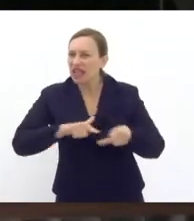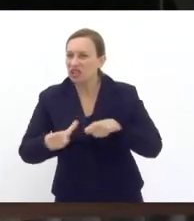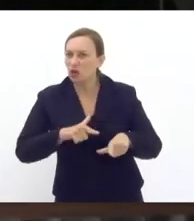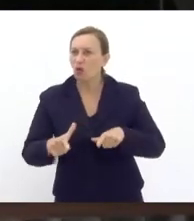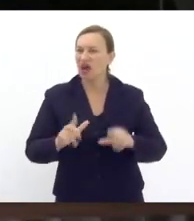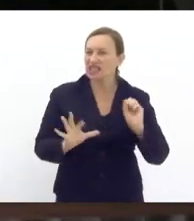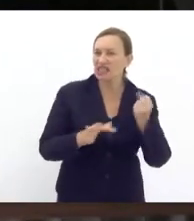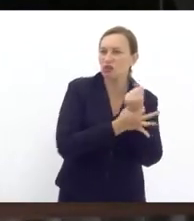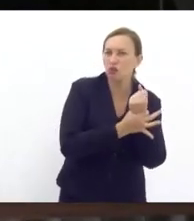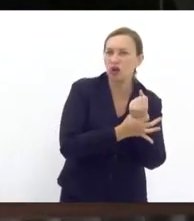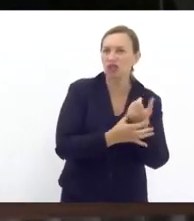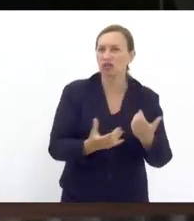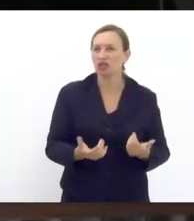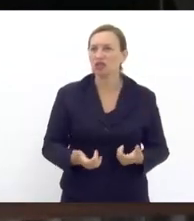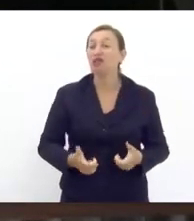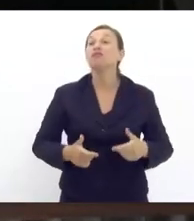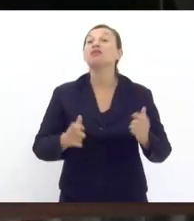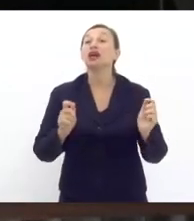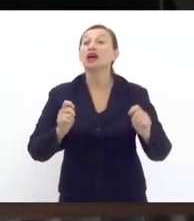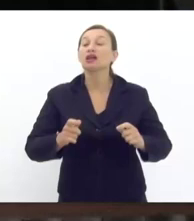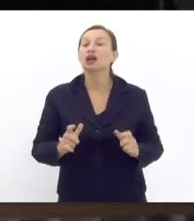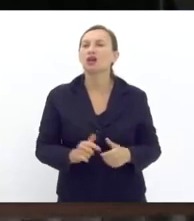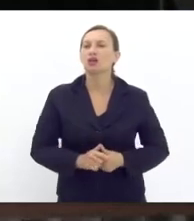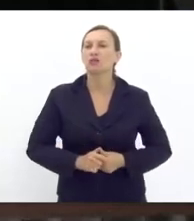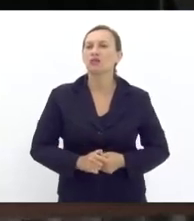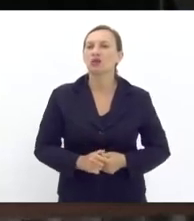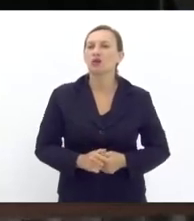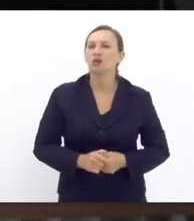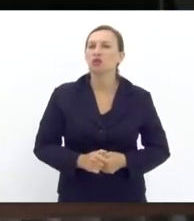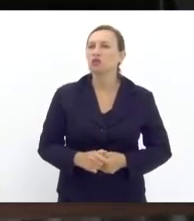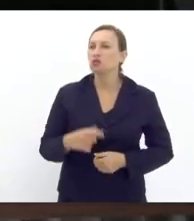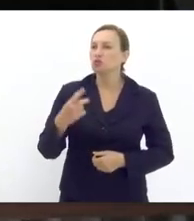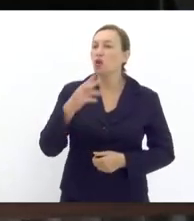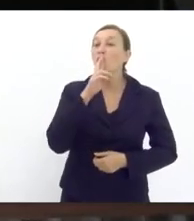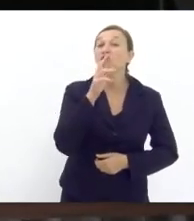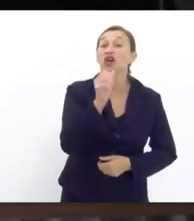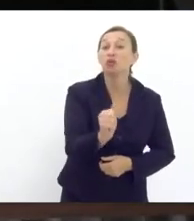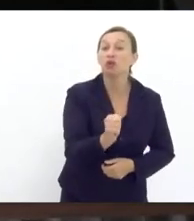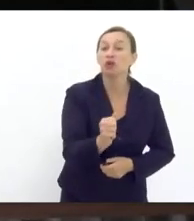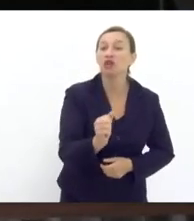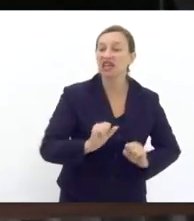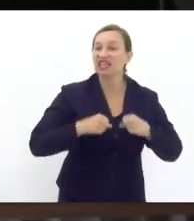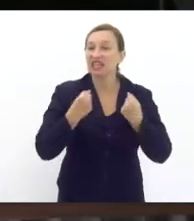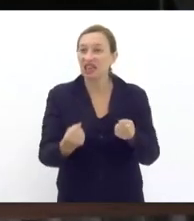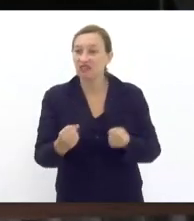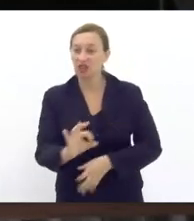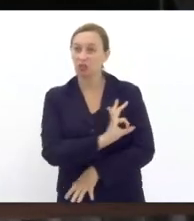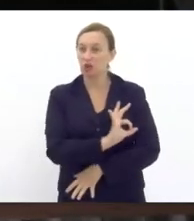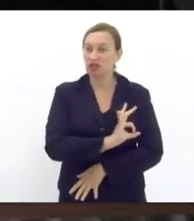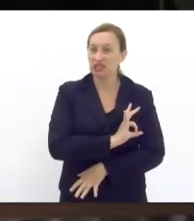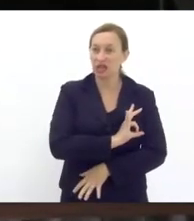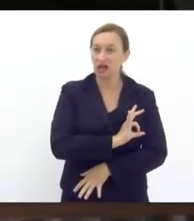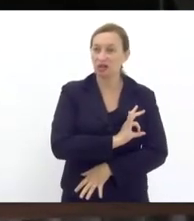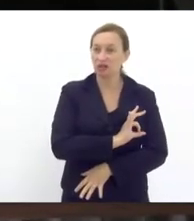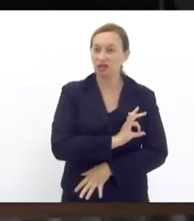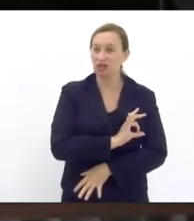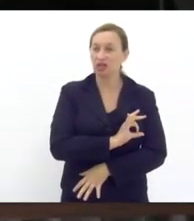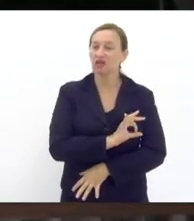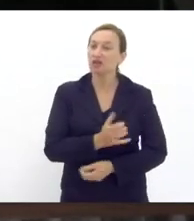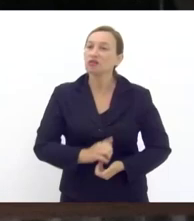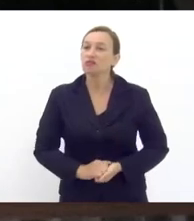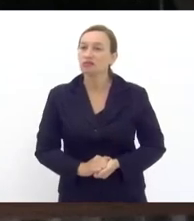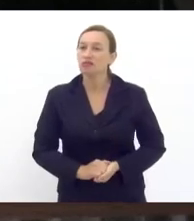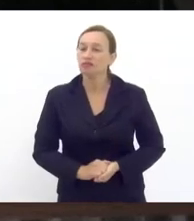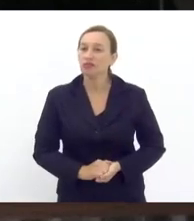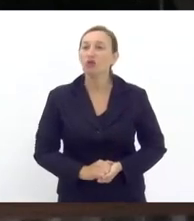mesmo precisa. Cadê a posição dos colegas, ou melhor, do senhor Rodrigo Amorim, na defesa dos policiais em relação à GRAM? Cadê a